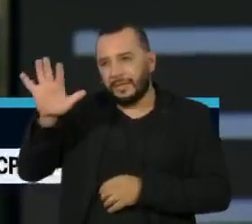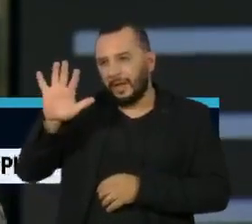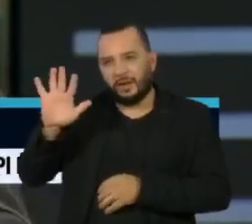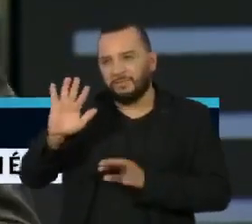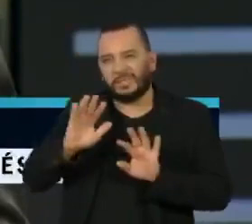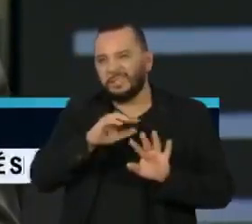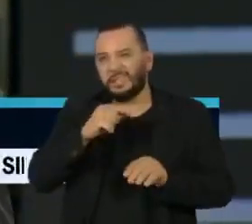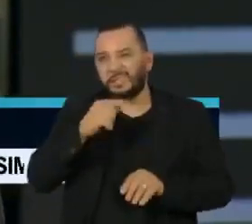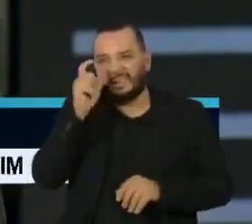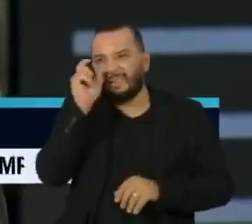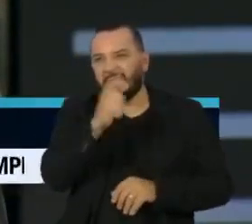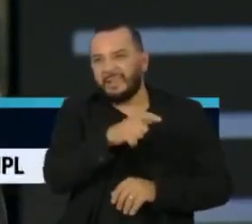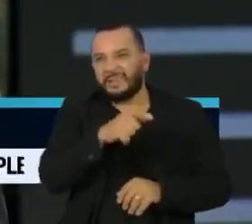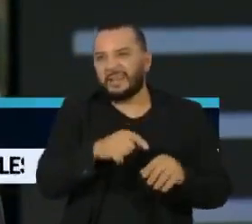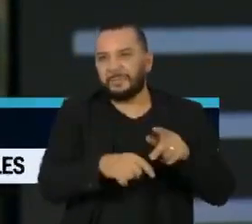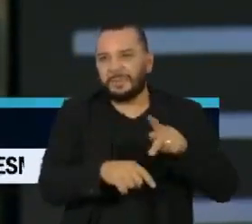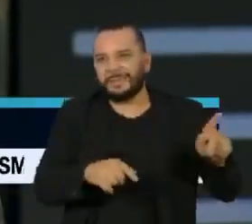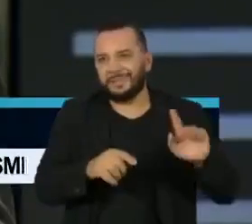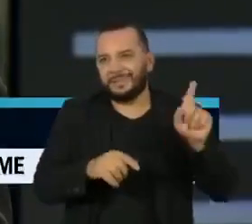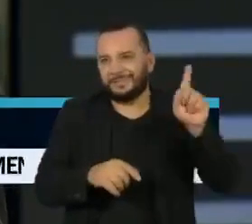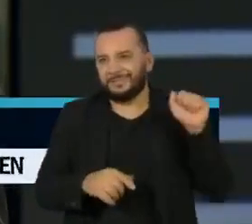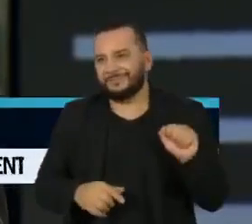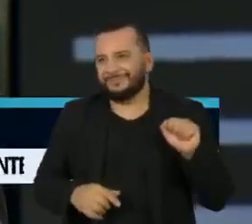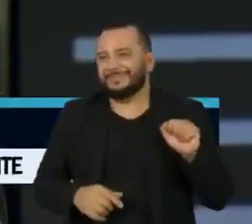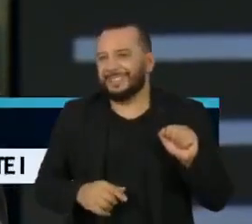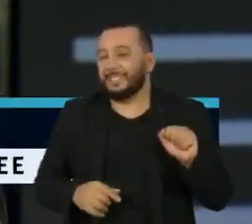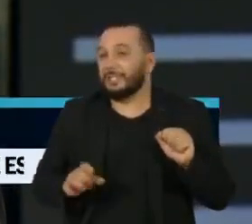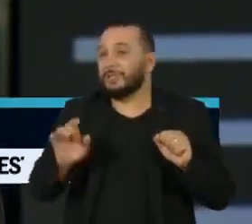presidente. Eu acho que o jogo presidencial, para essas